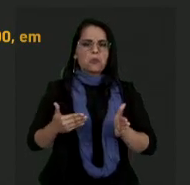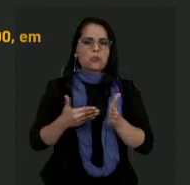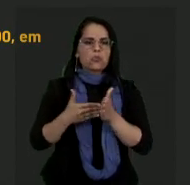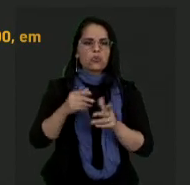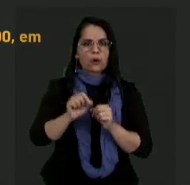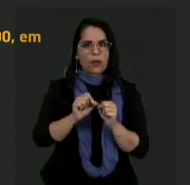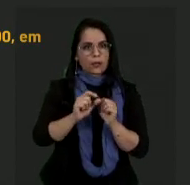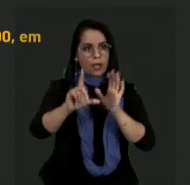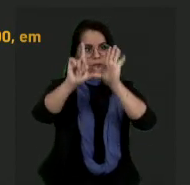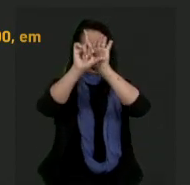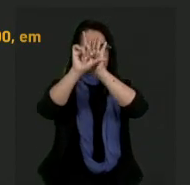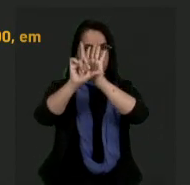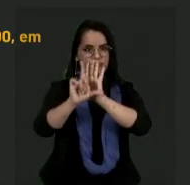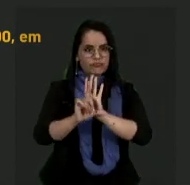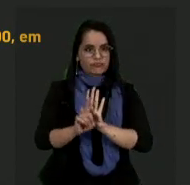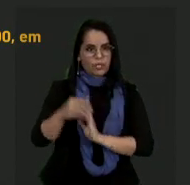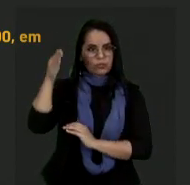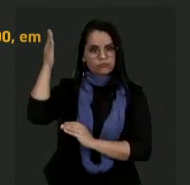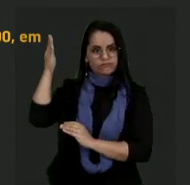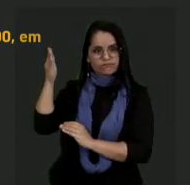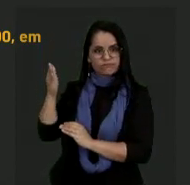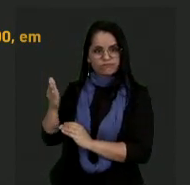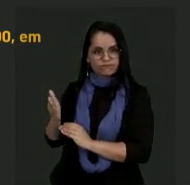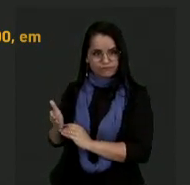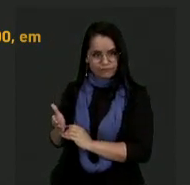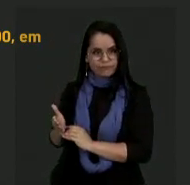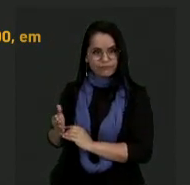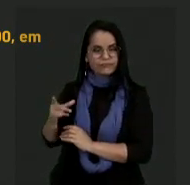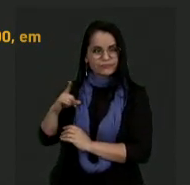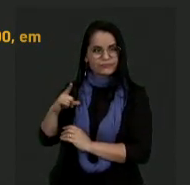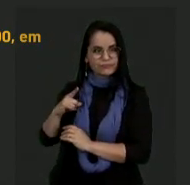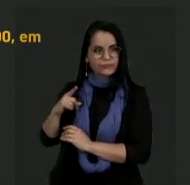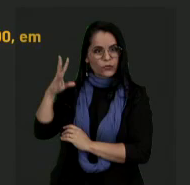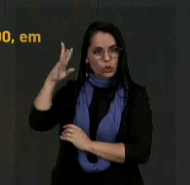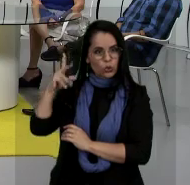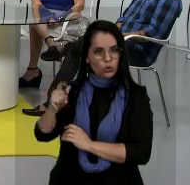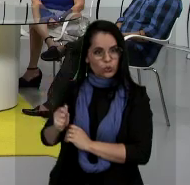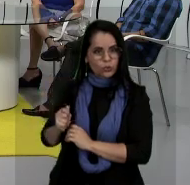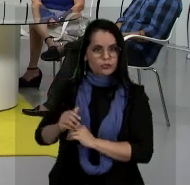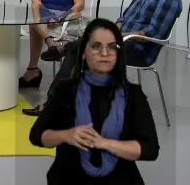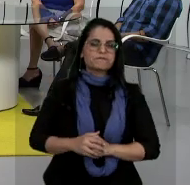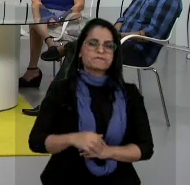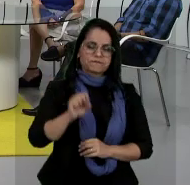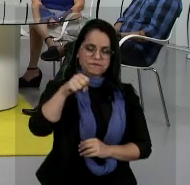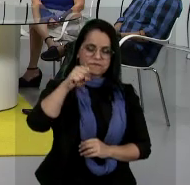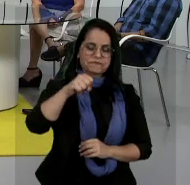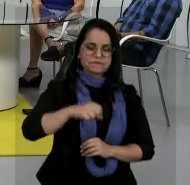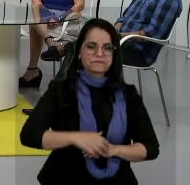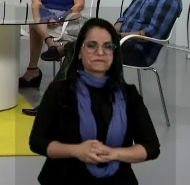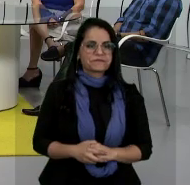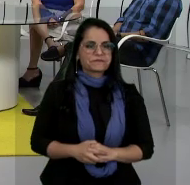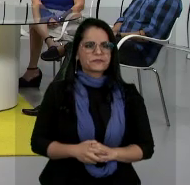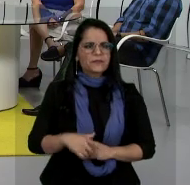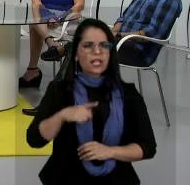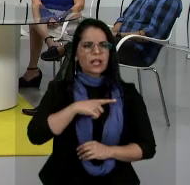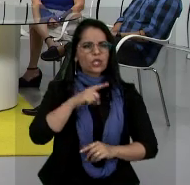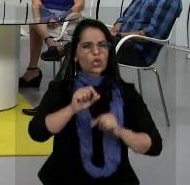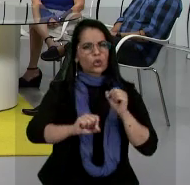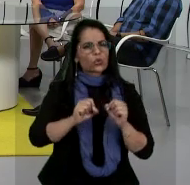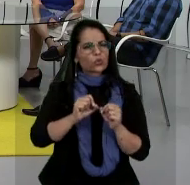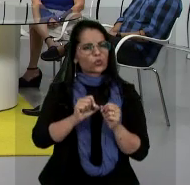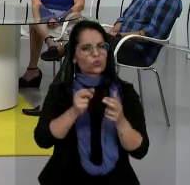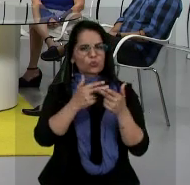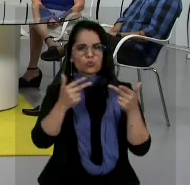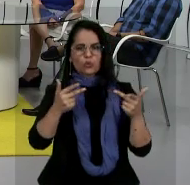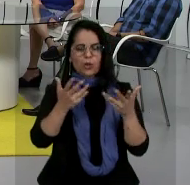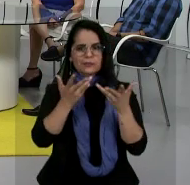são essas legislações que vocês especificaram aqui nos slides. Sim. Tem alguma dessas que